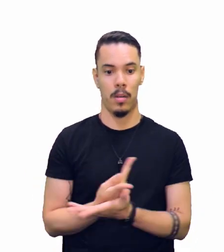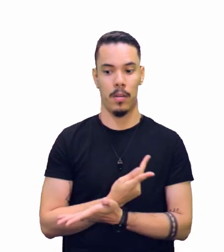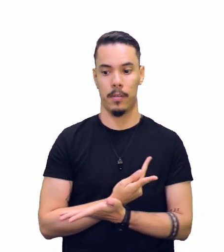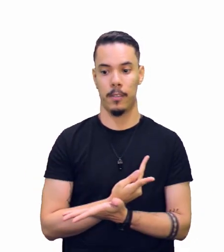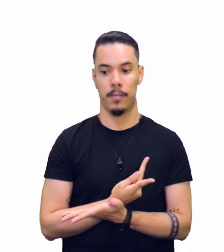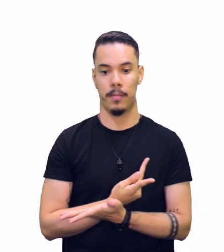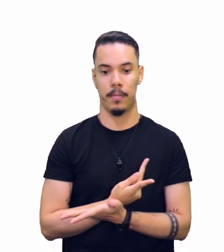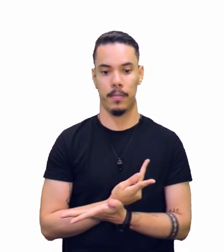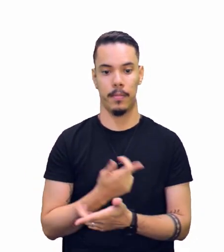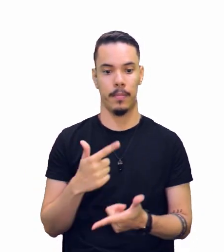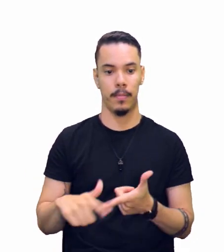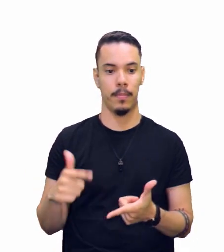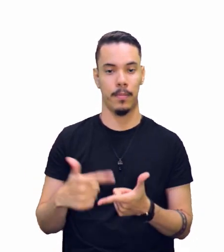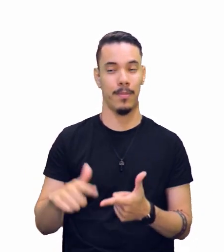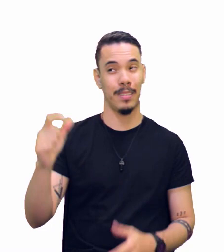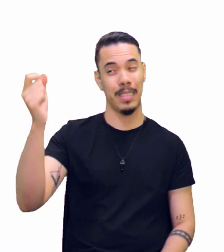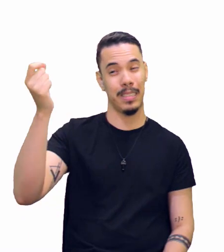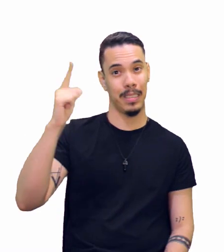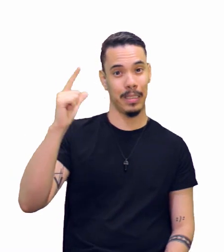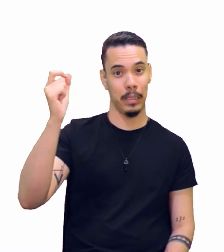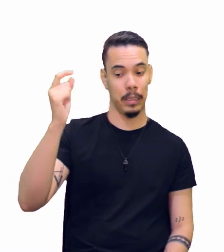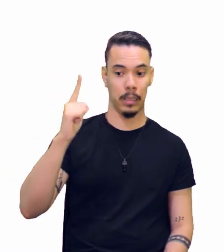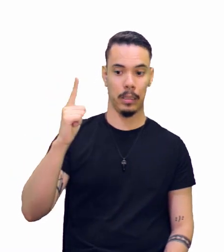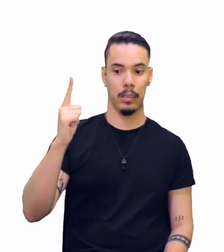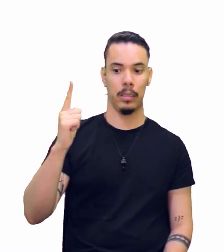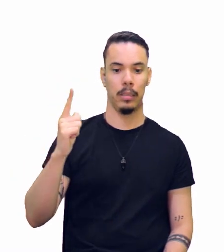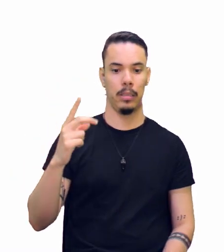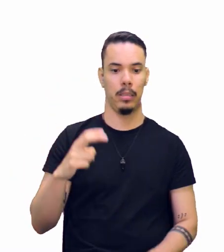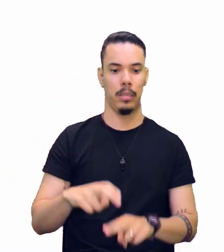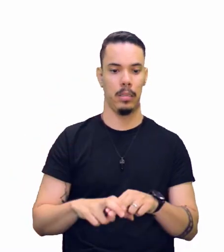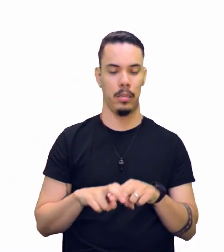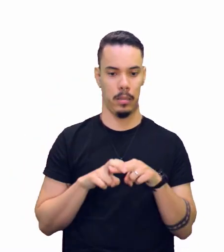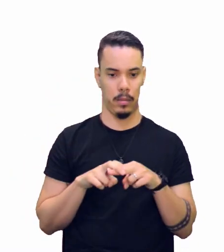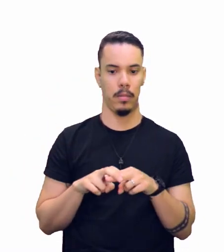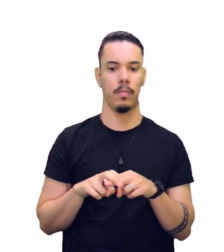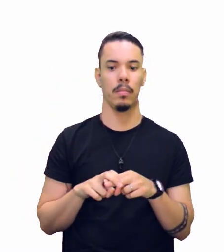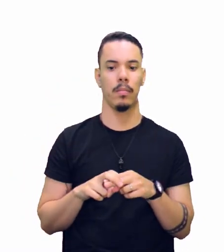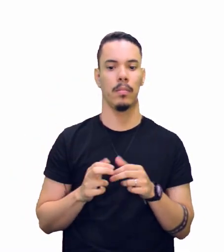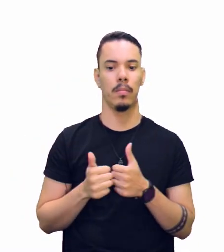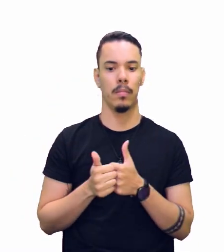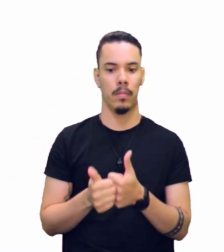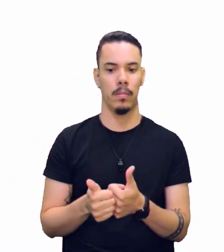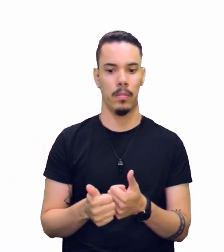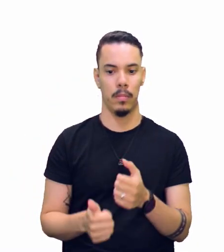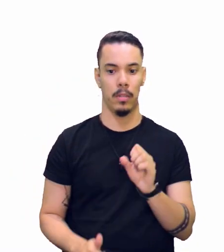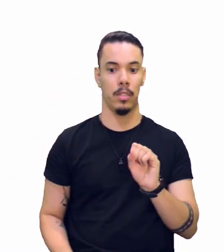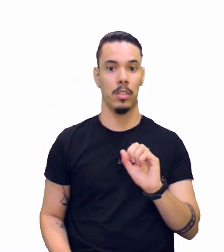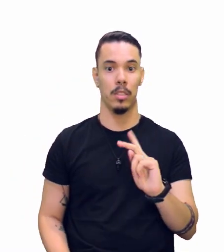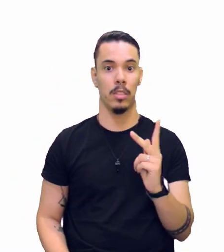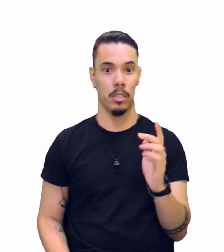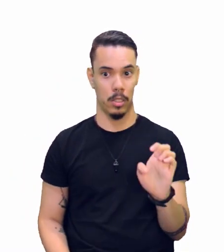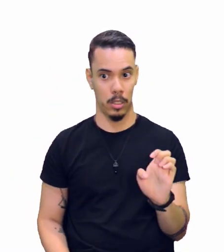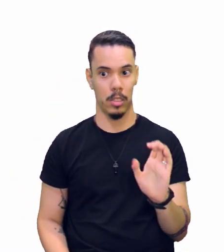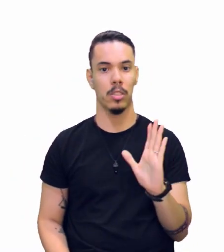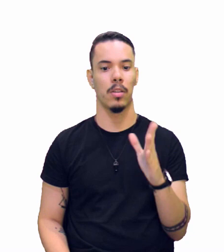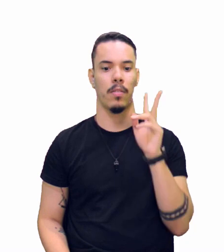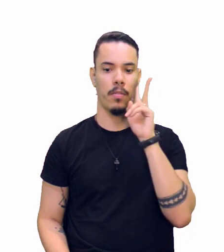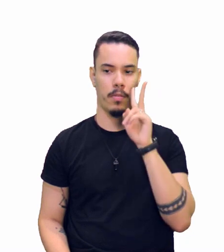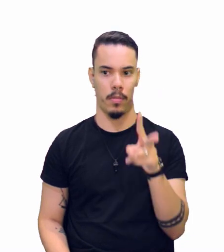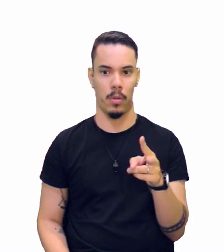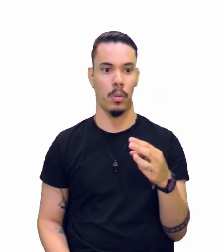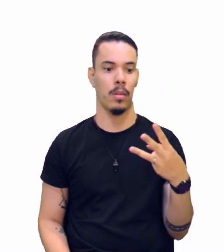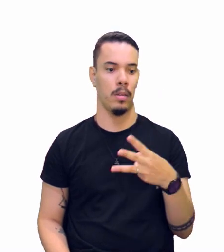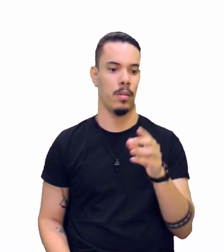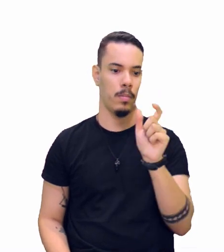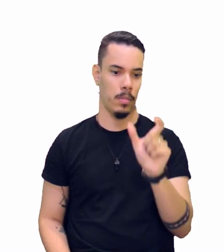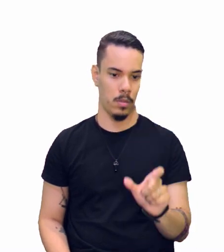questão do problema no sol. Então, esse get, aquele passa para cá de acordo com she. E a gente já viu várias vezes que terceira pessoa